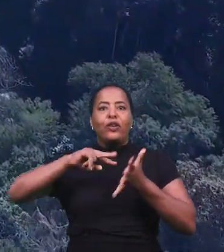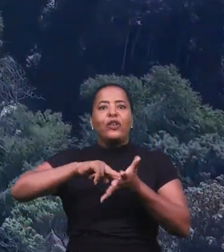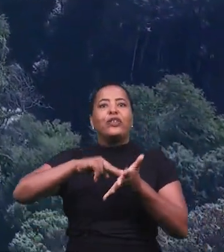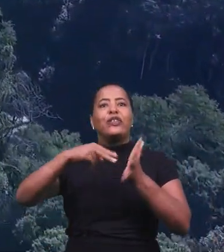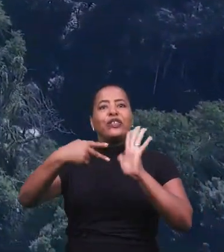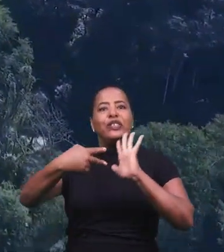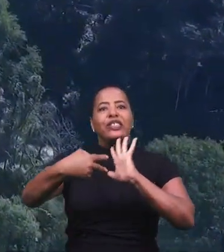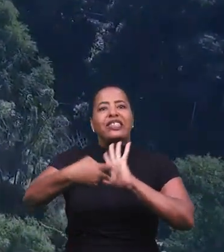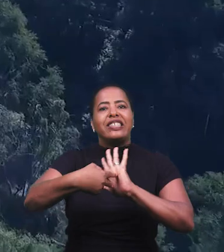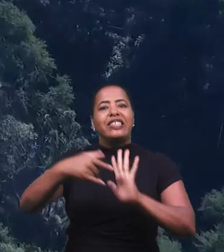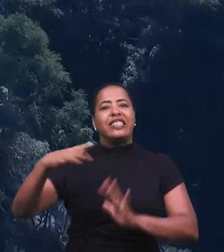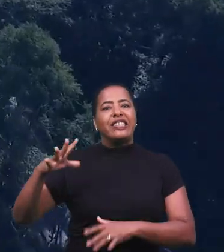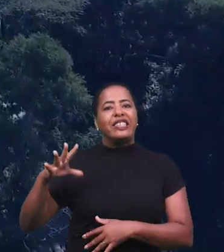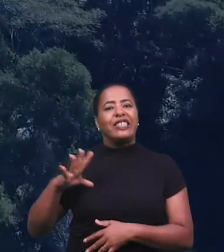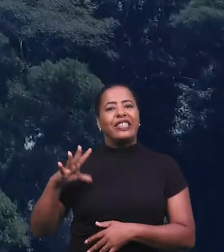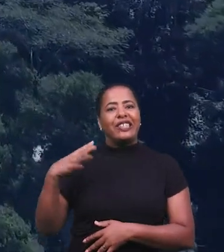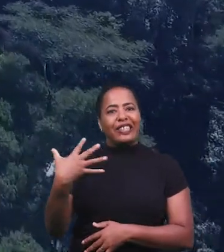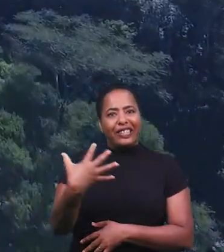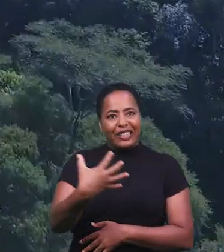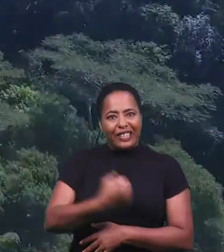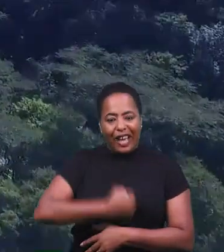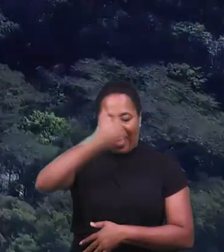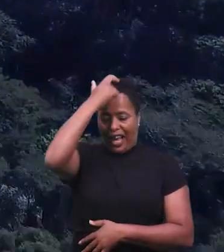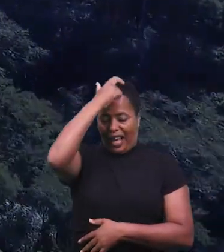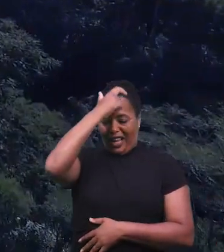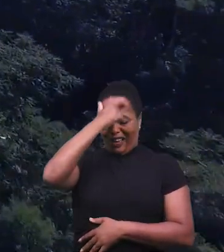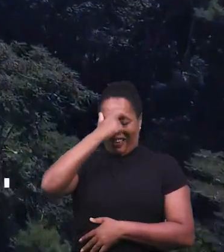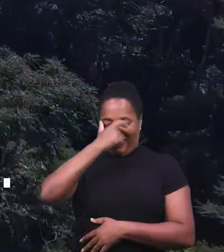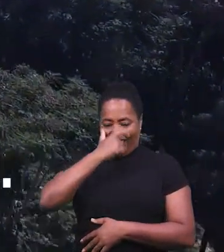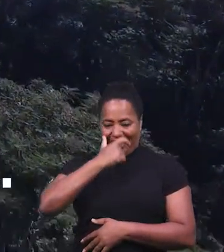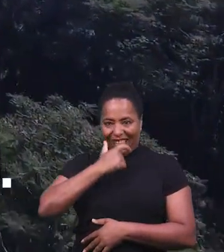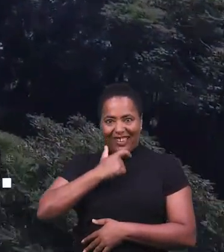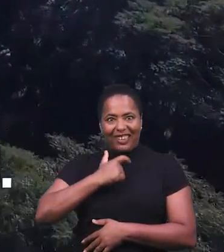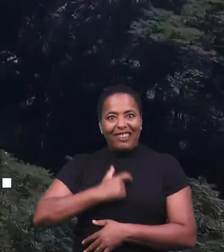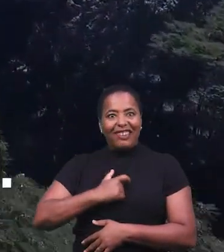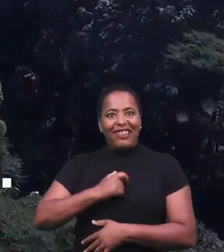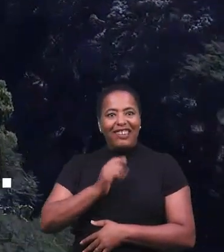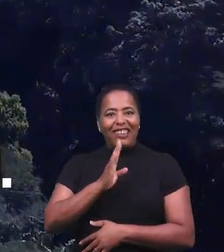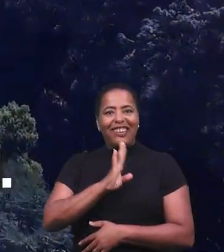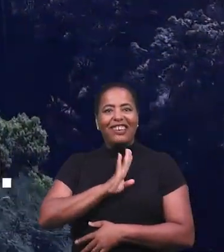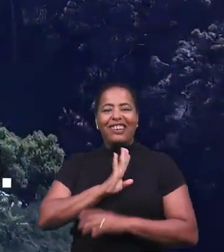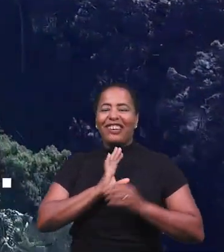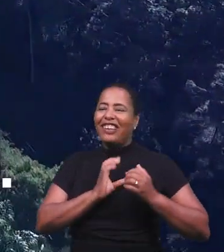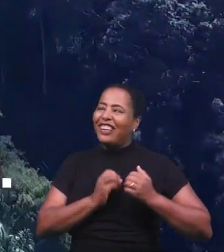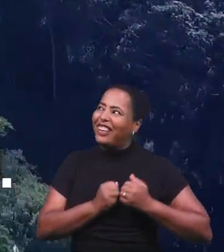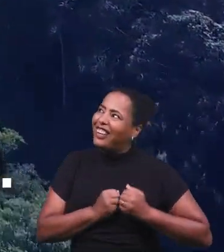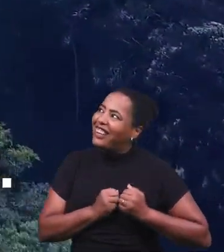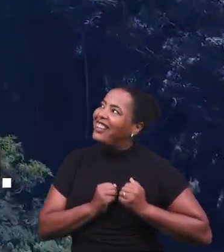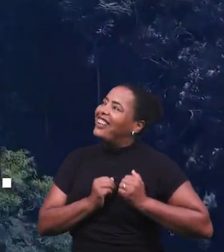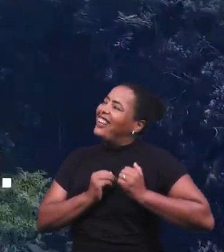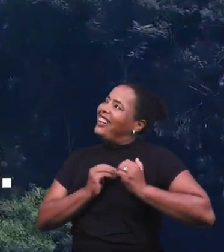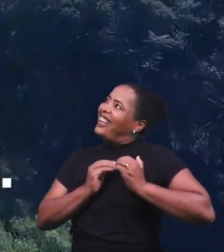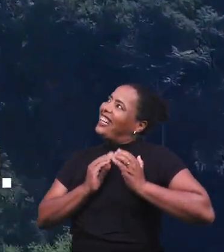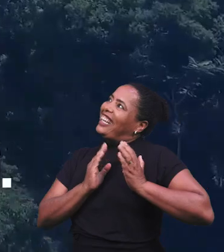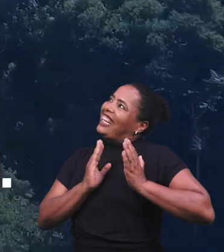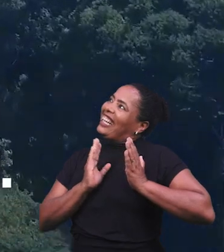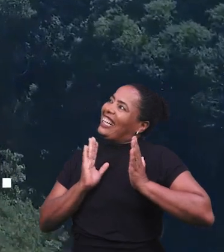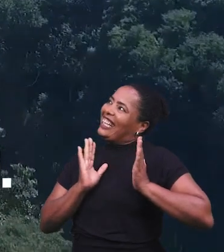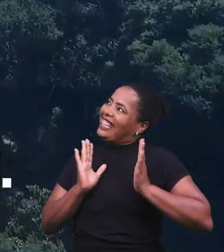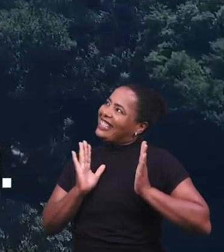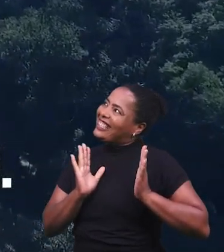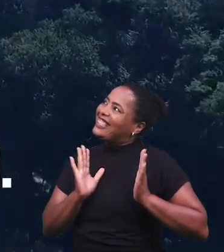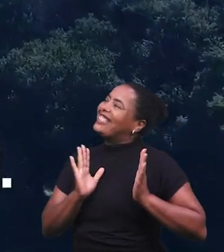entender o que é a salvação, então abri o meu